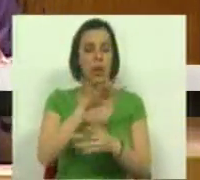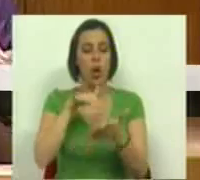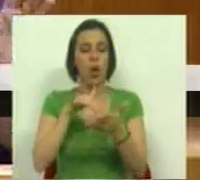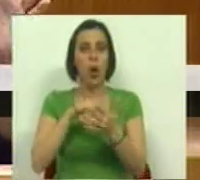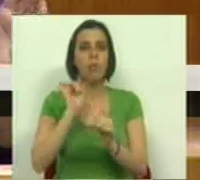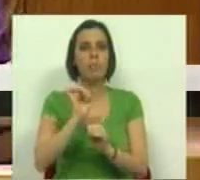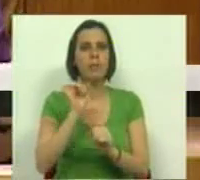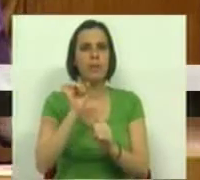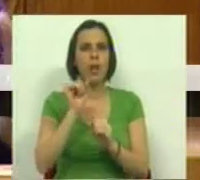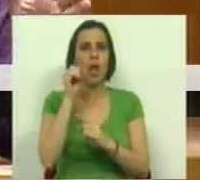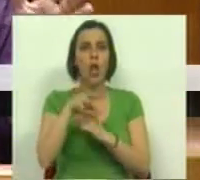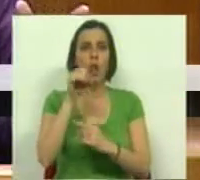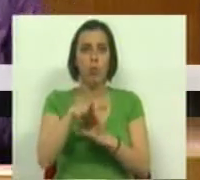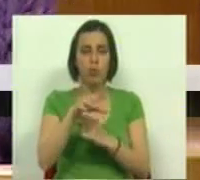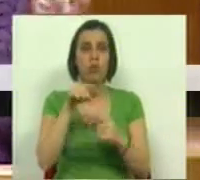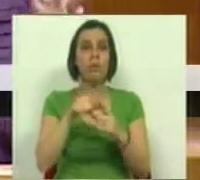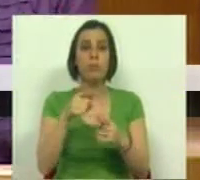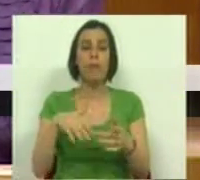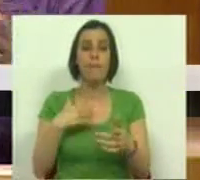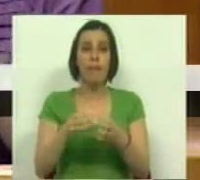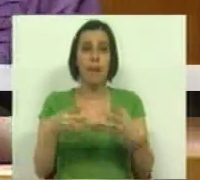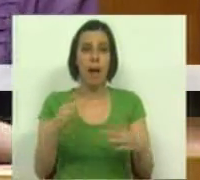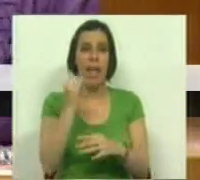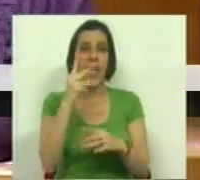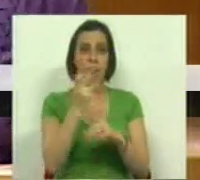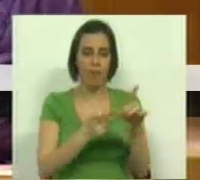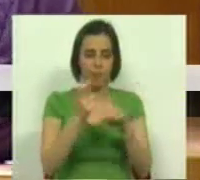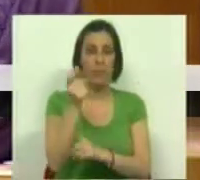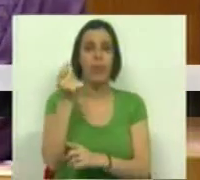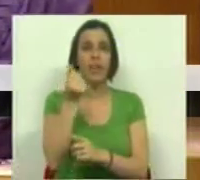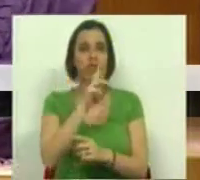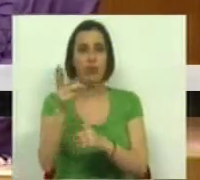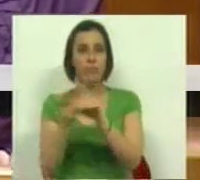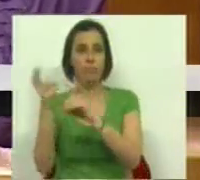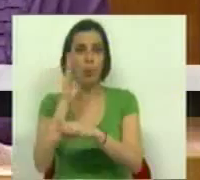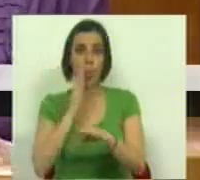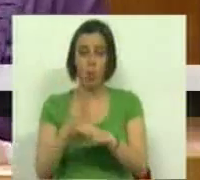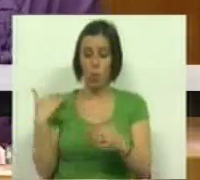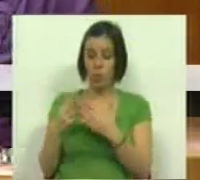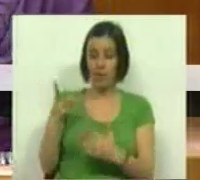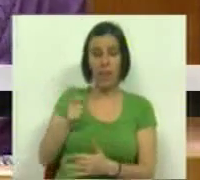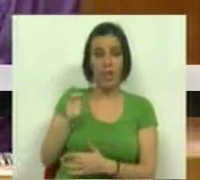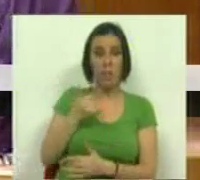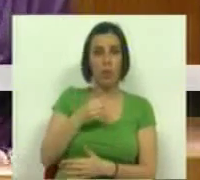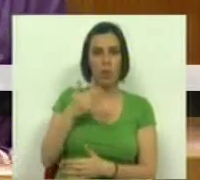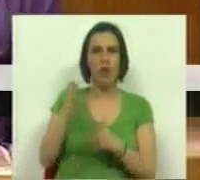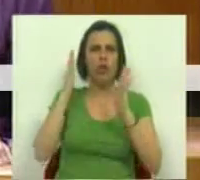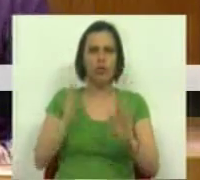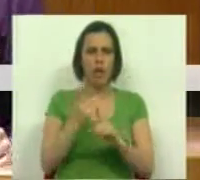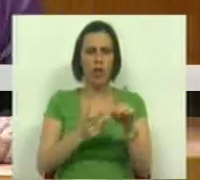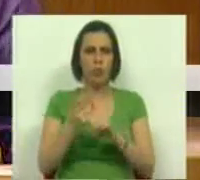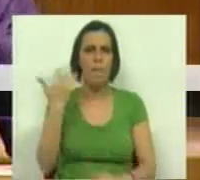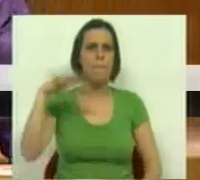conta da luz, conta que, com os aumentos do IVA e da tarifa no último trimestre de 2011, já subiu mais